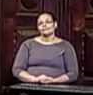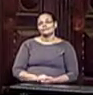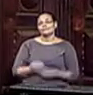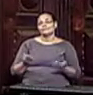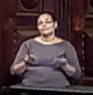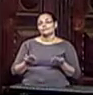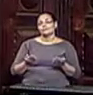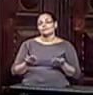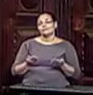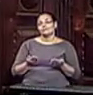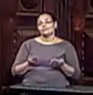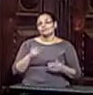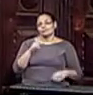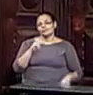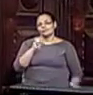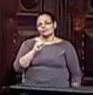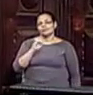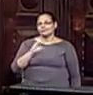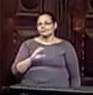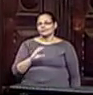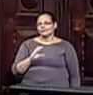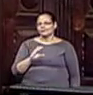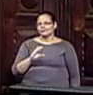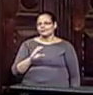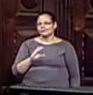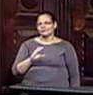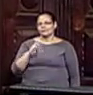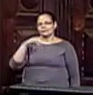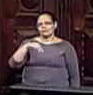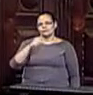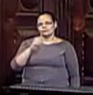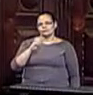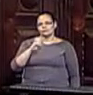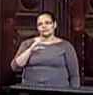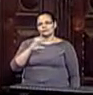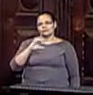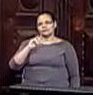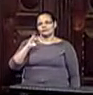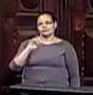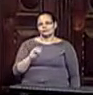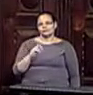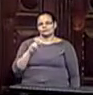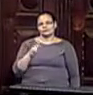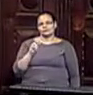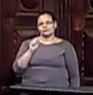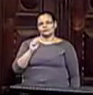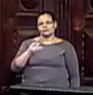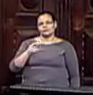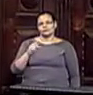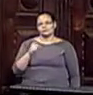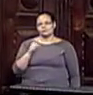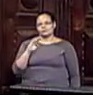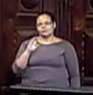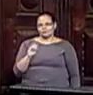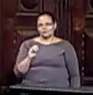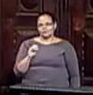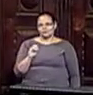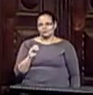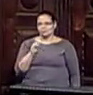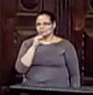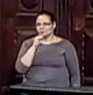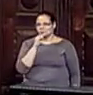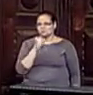agora, não, é do PSC, o Márcio Pacheco, sobre os